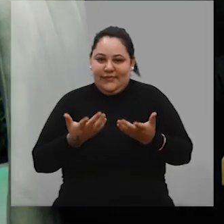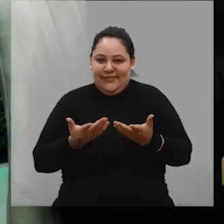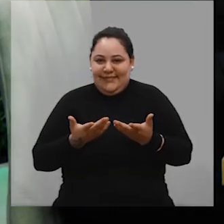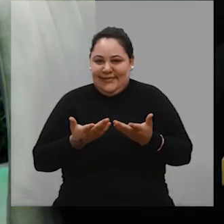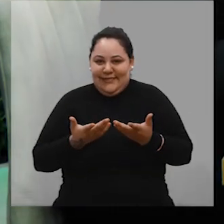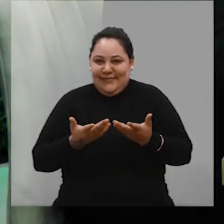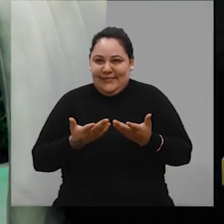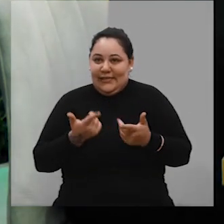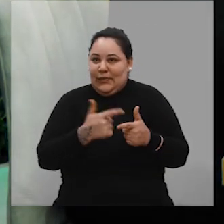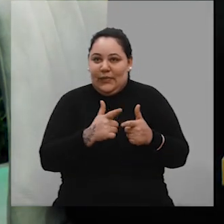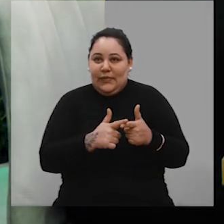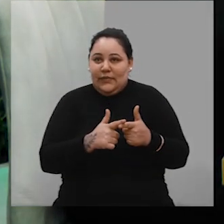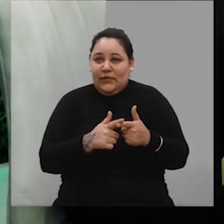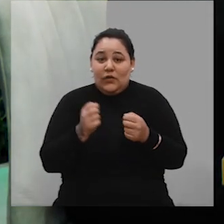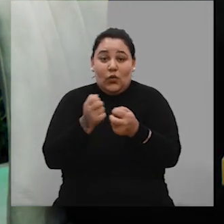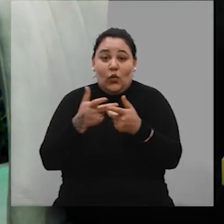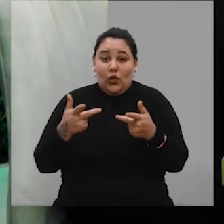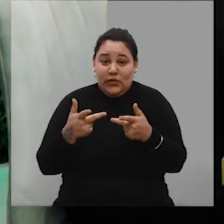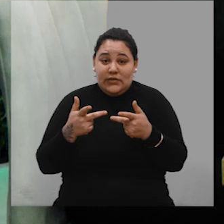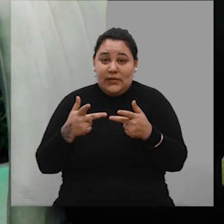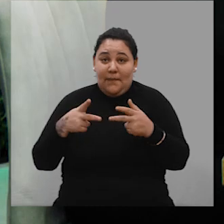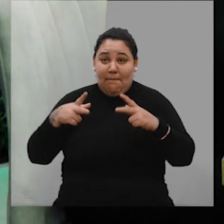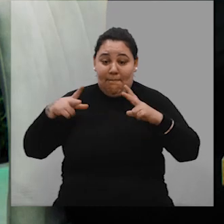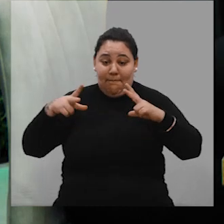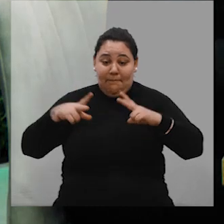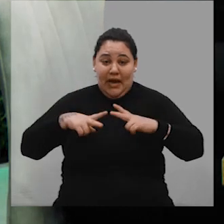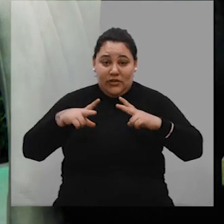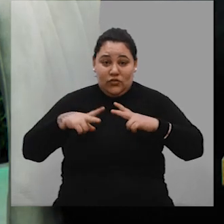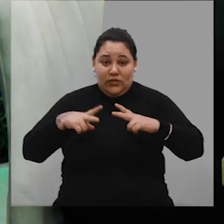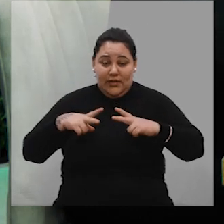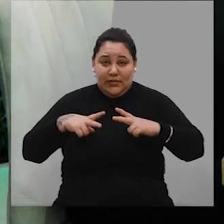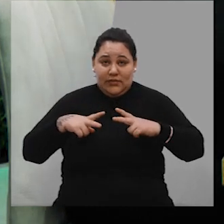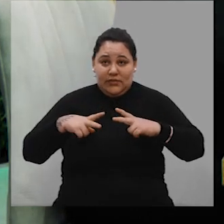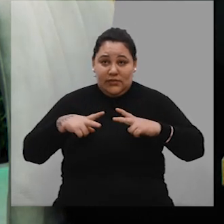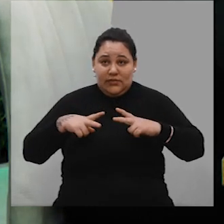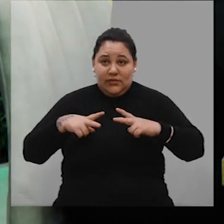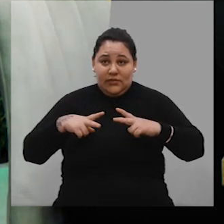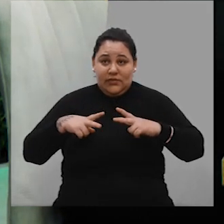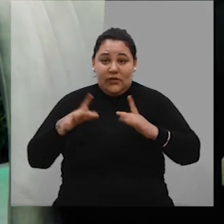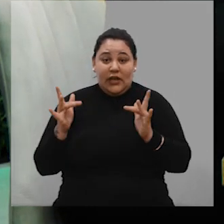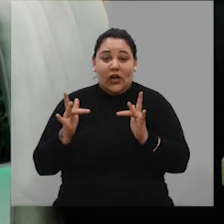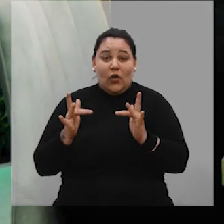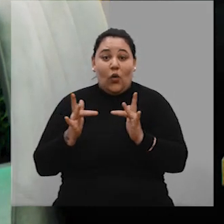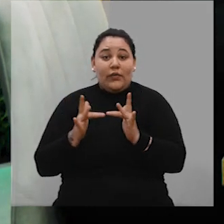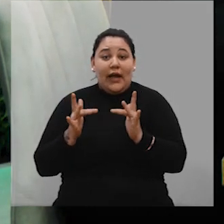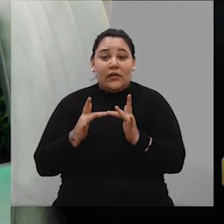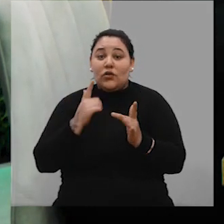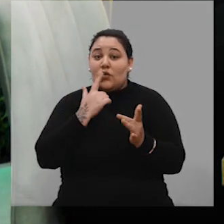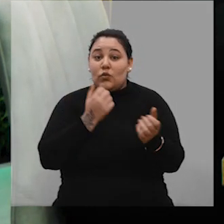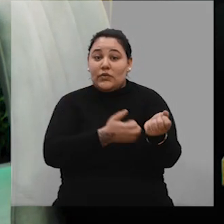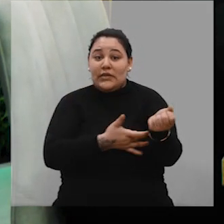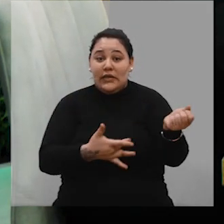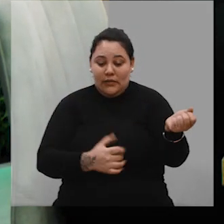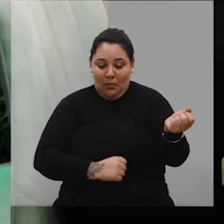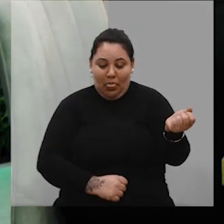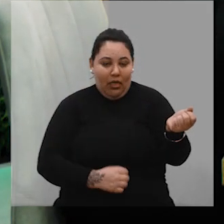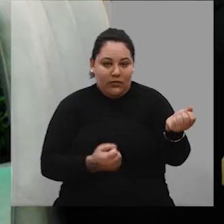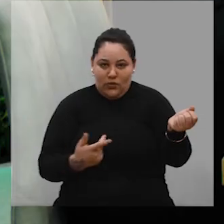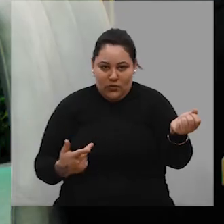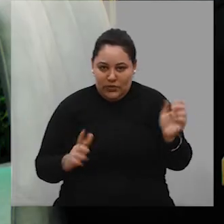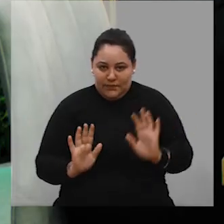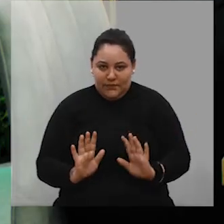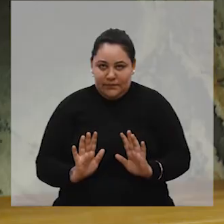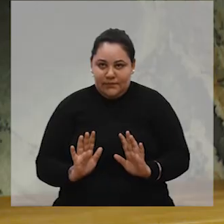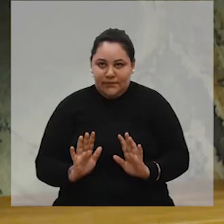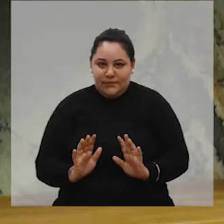materiais, coisas de higiene pessoal... Que não são sim, cortantes. Que não tenha contato com sangue ou secreções. Ou seja,